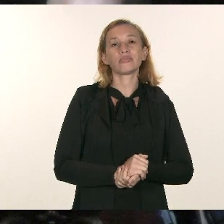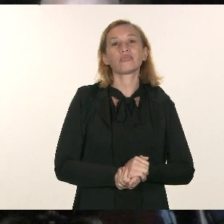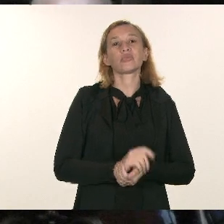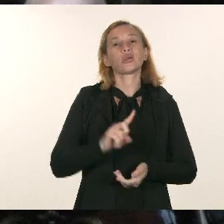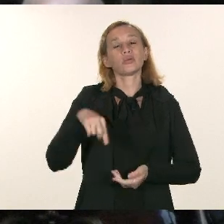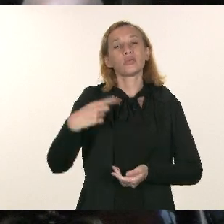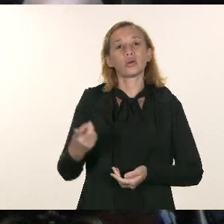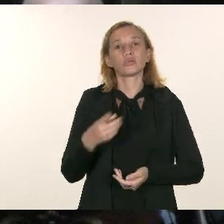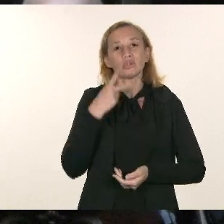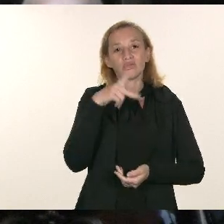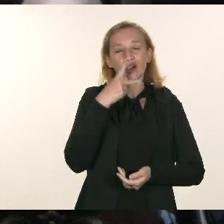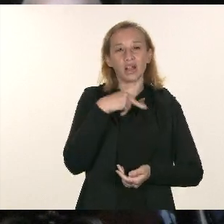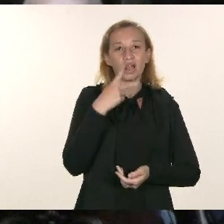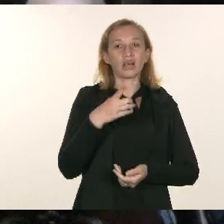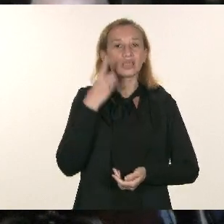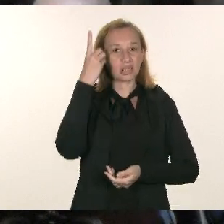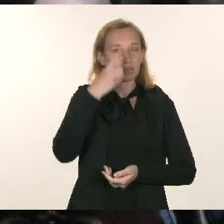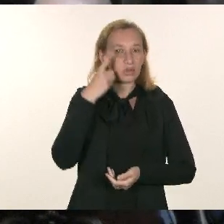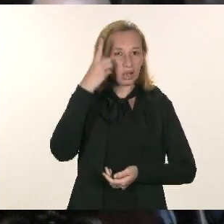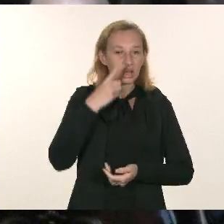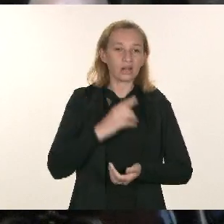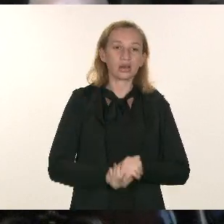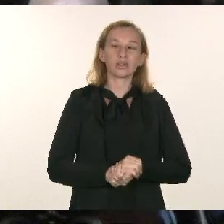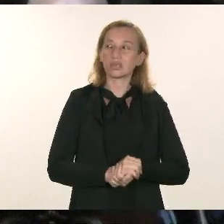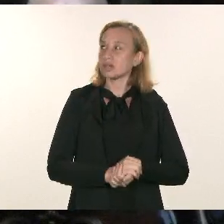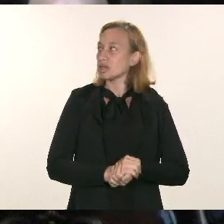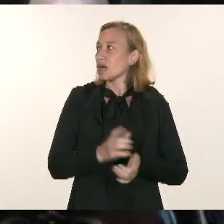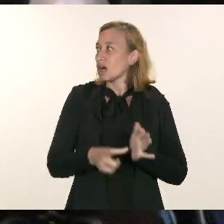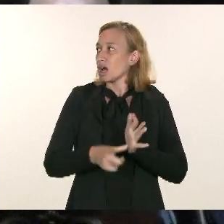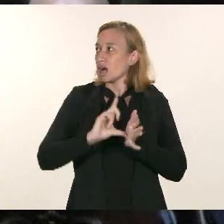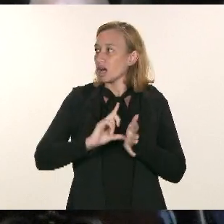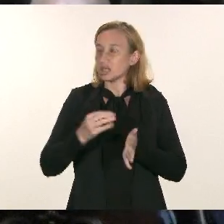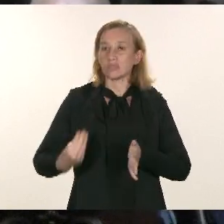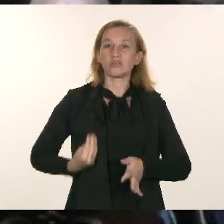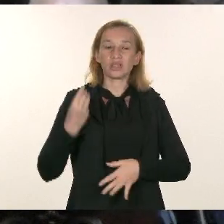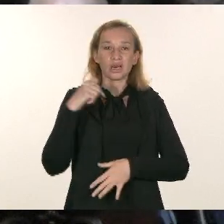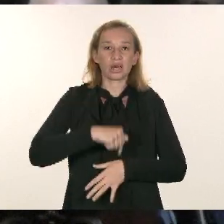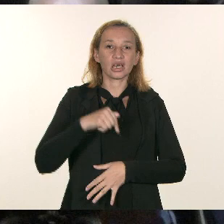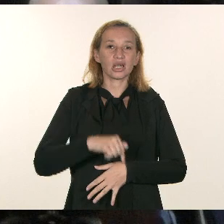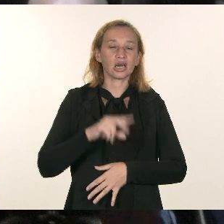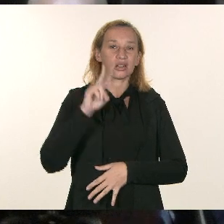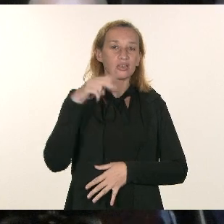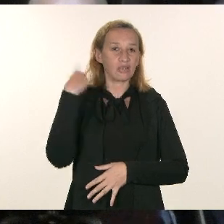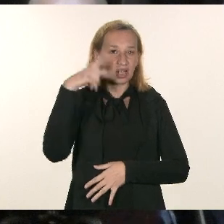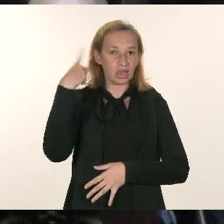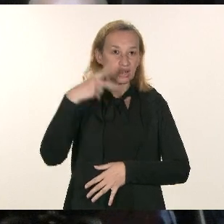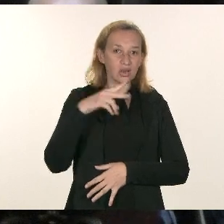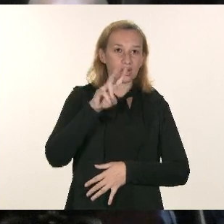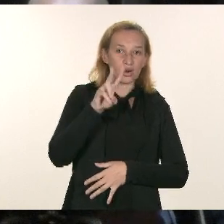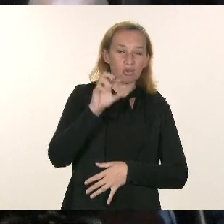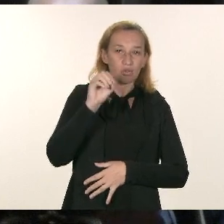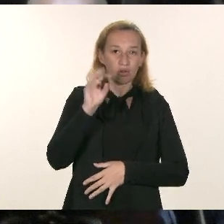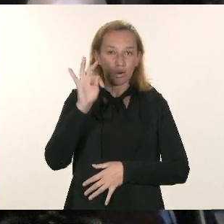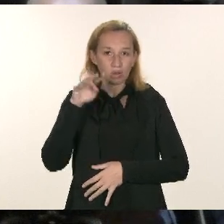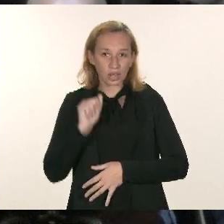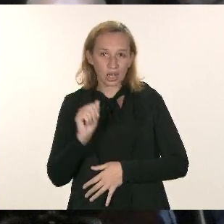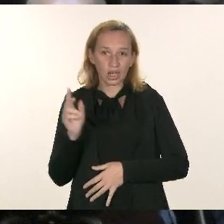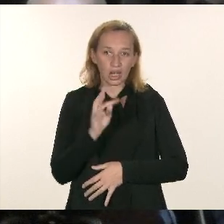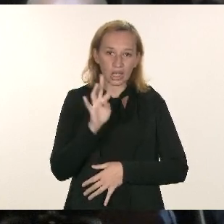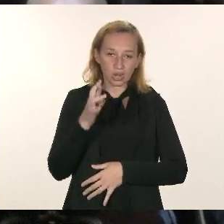Próximo declarar, deputado Rubens Montempo. Antes, porém, está presente conosco o vereador de Volta Redonda, Betinho